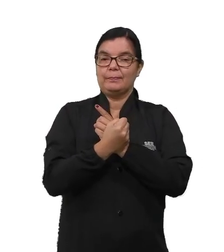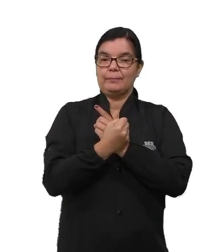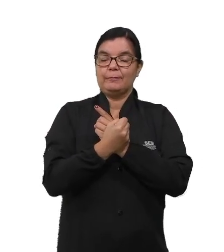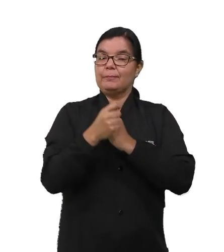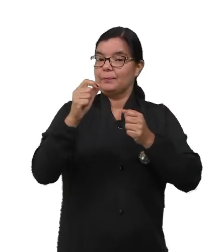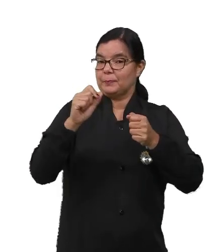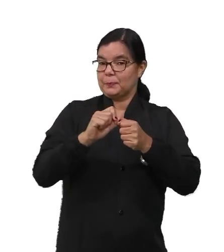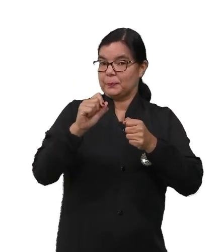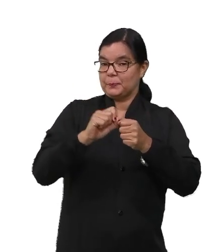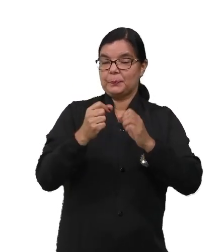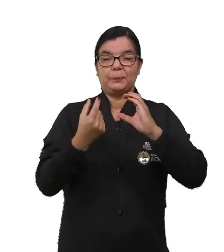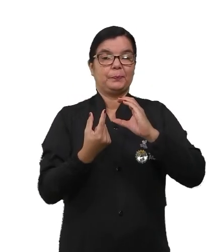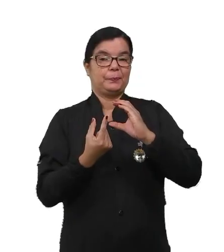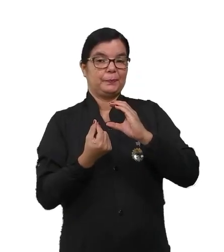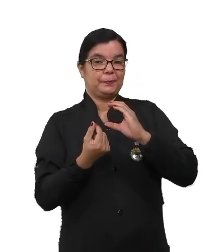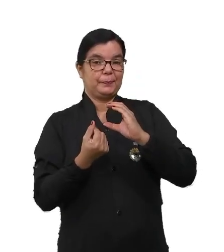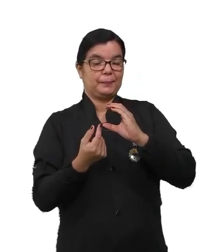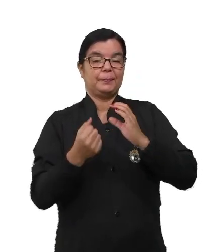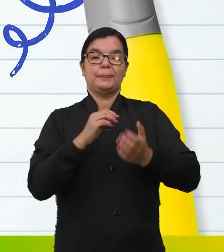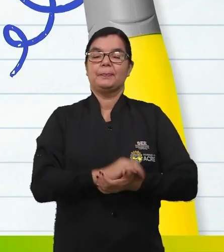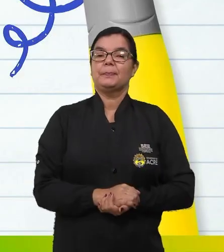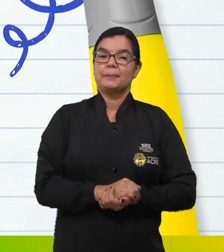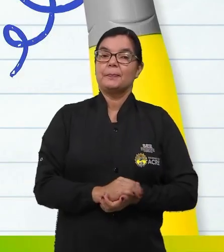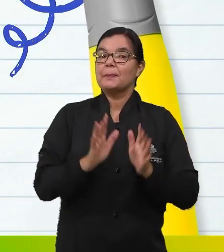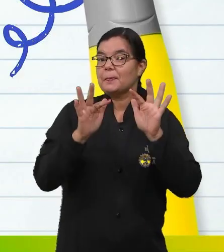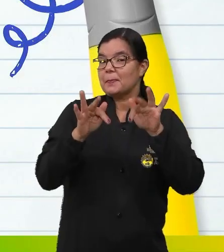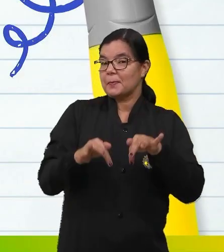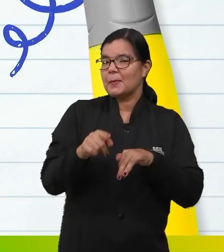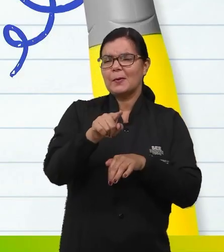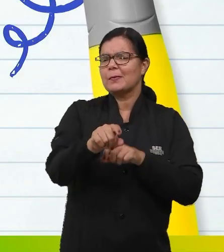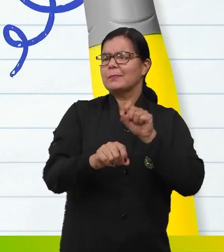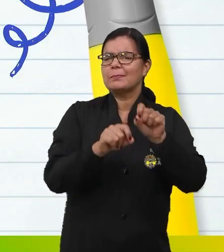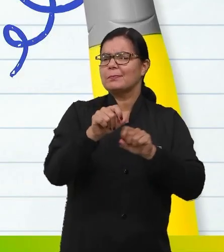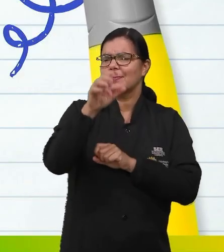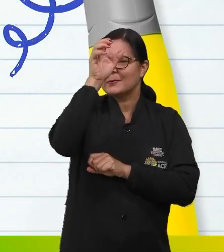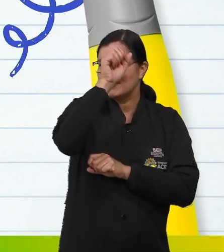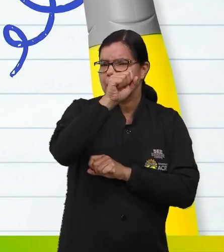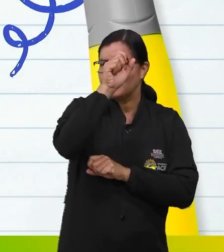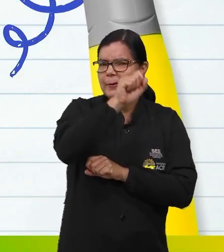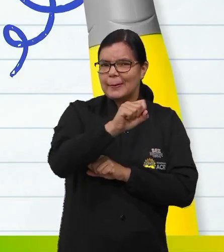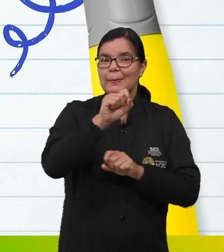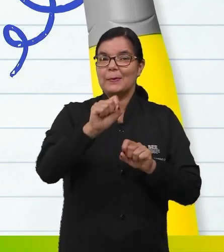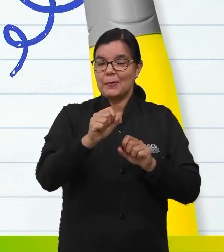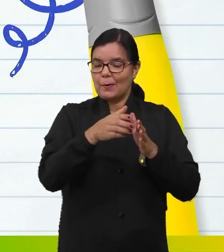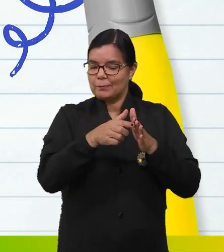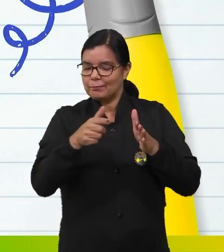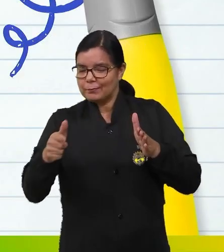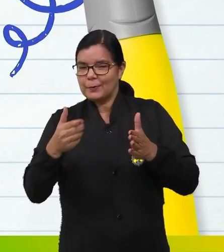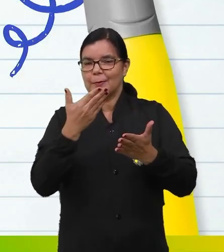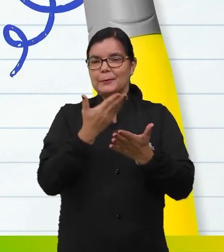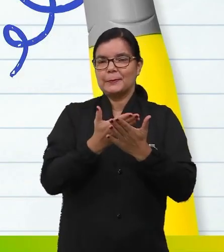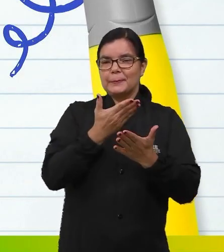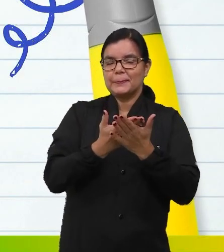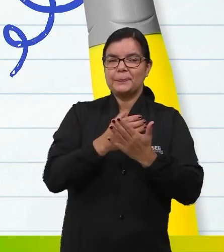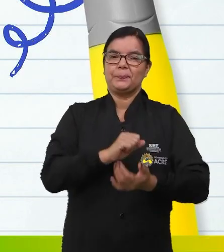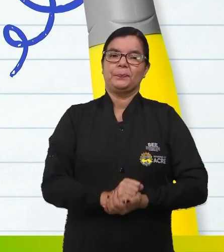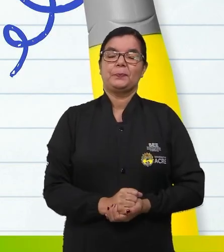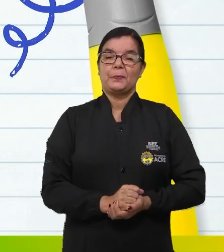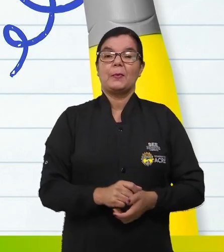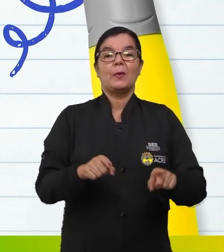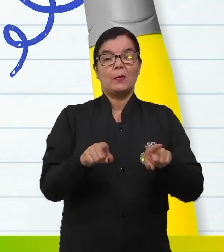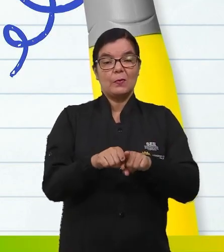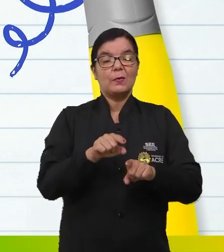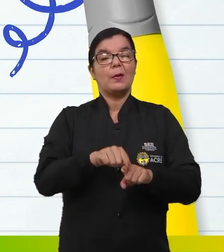de produção capitalista. E para finalizar, o que foi que você aprendeu ao longo dessa videoaula? Então,